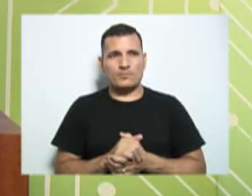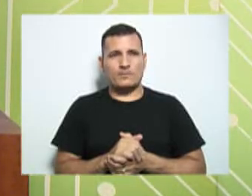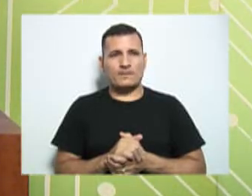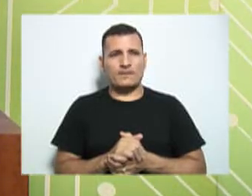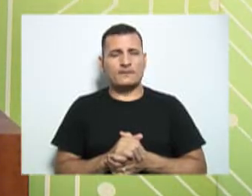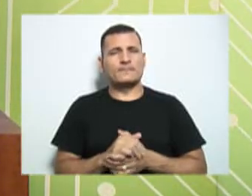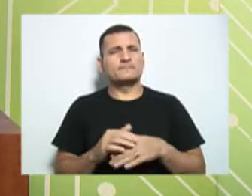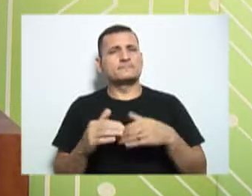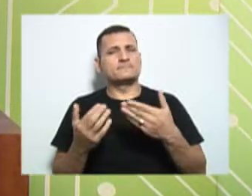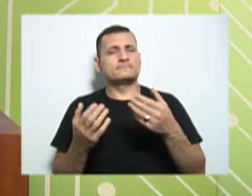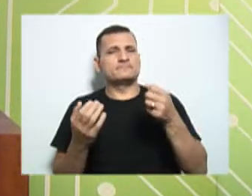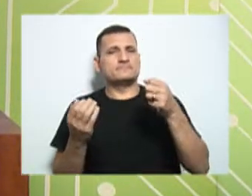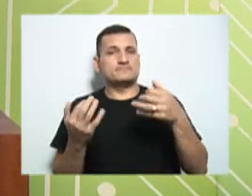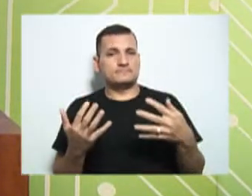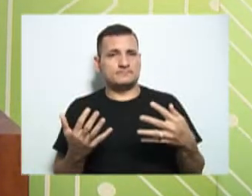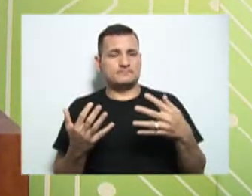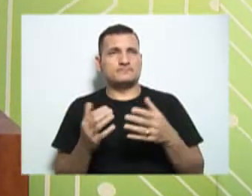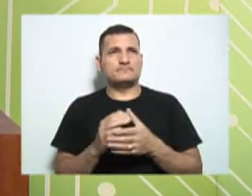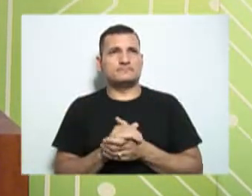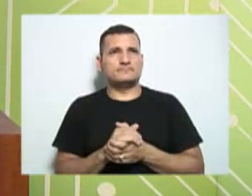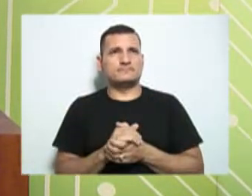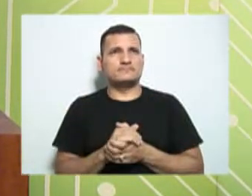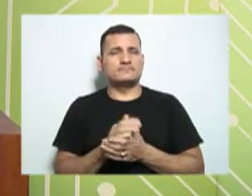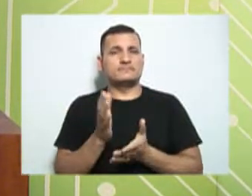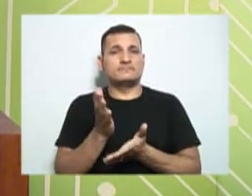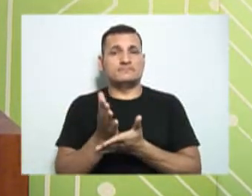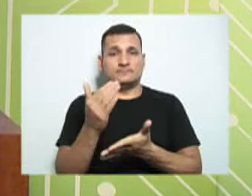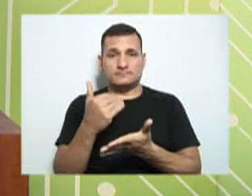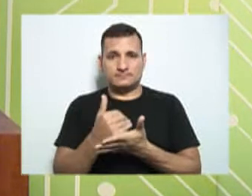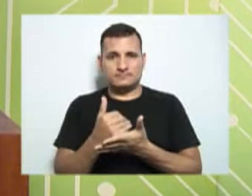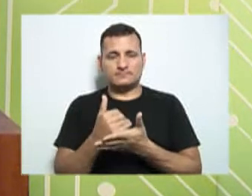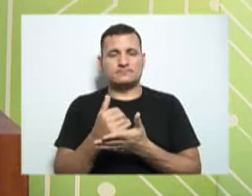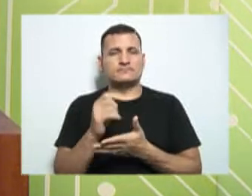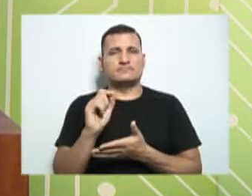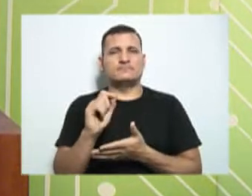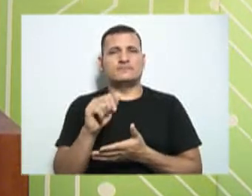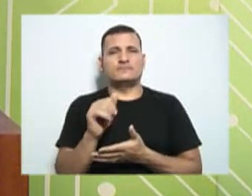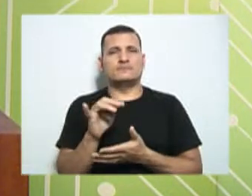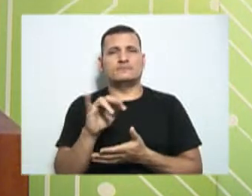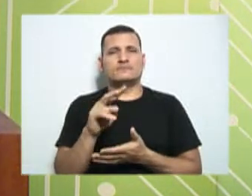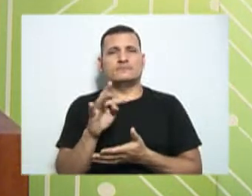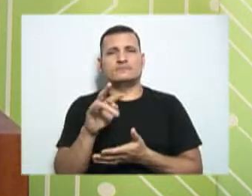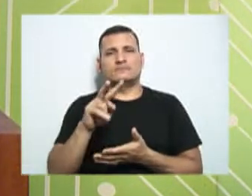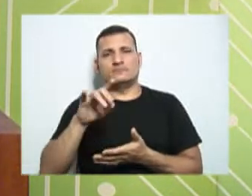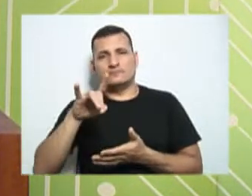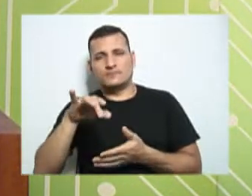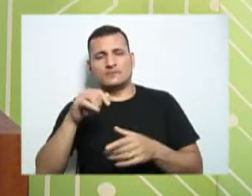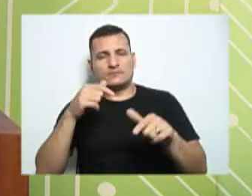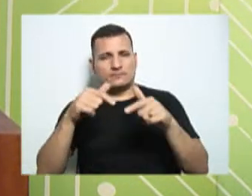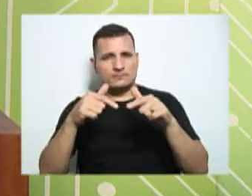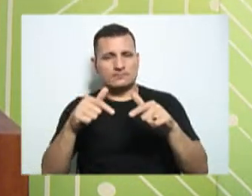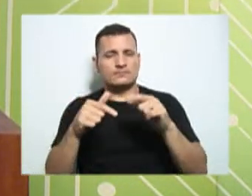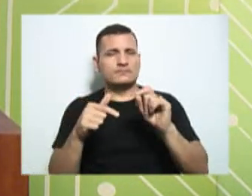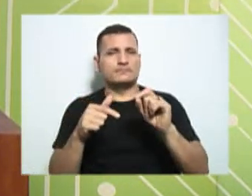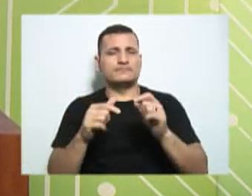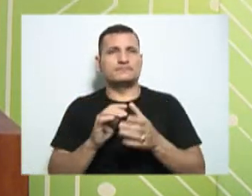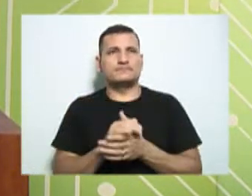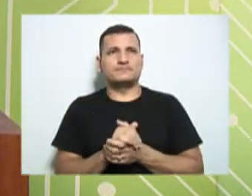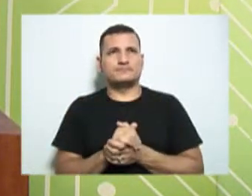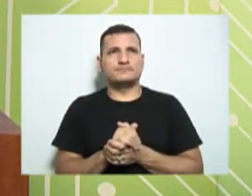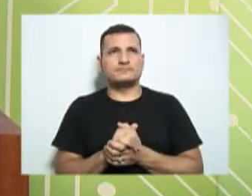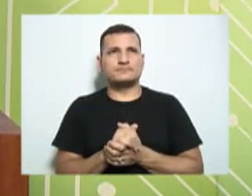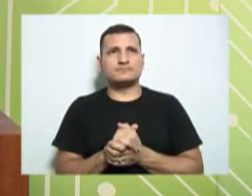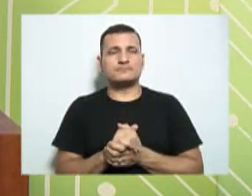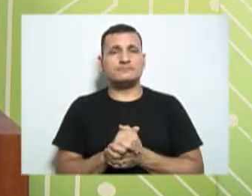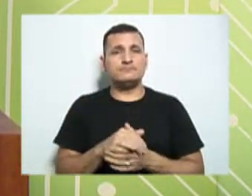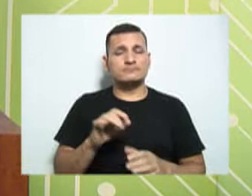Quando nós falamos de rateio por atividades, quando nós falamos de custeio baseado em atividades, nós queremos dizer o quê?